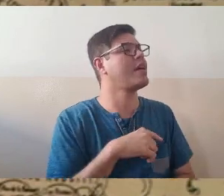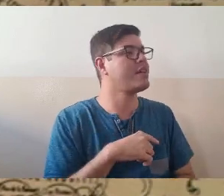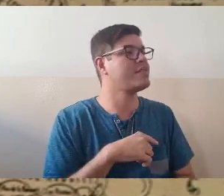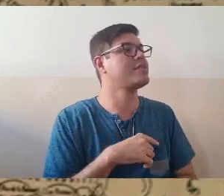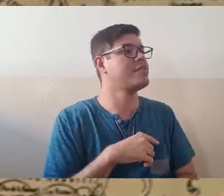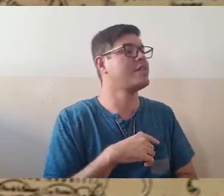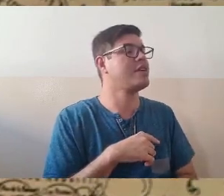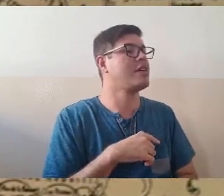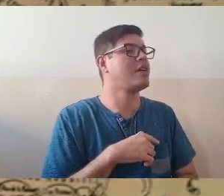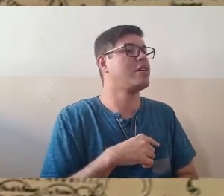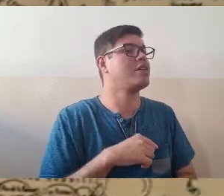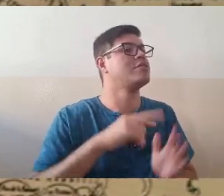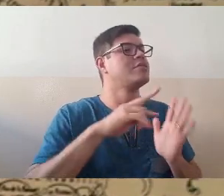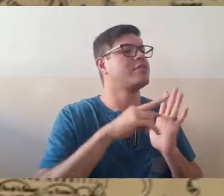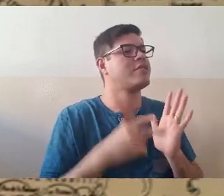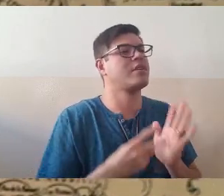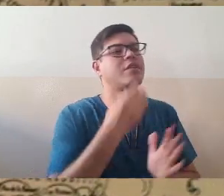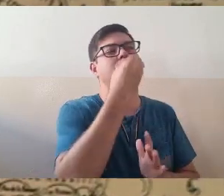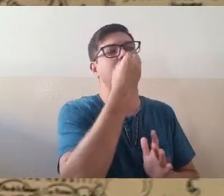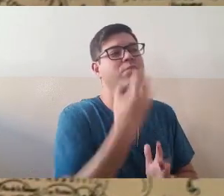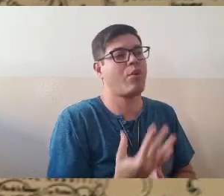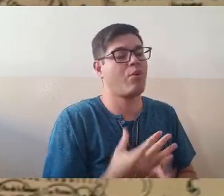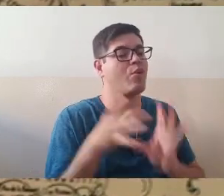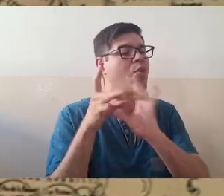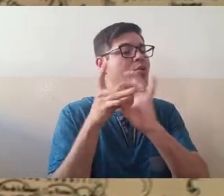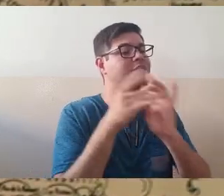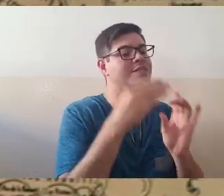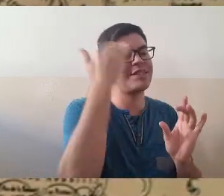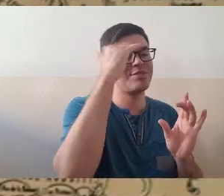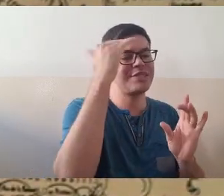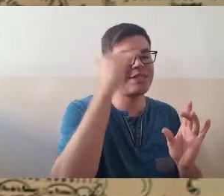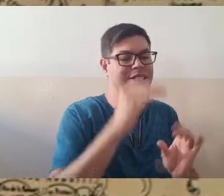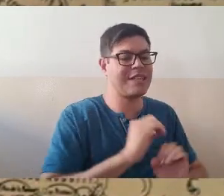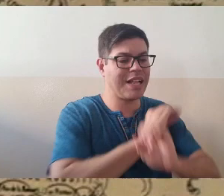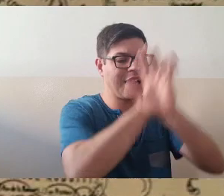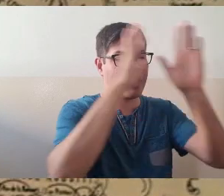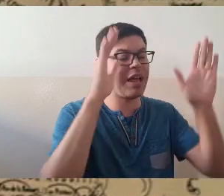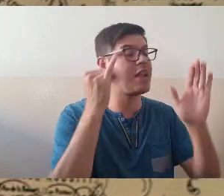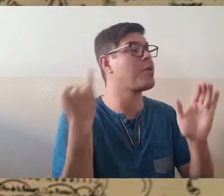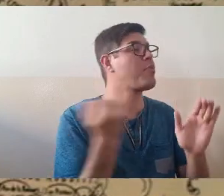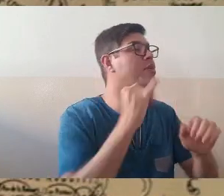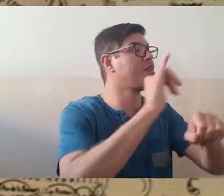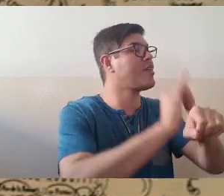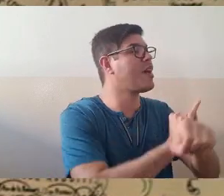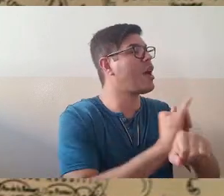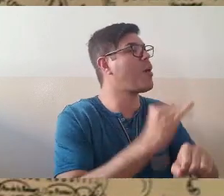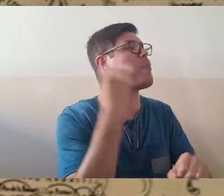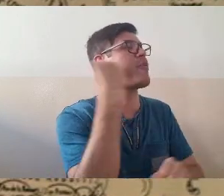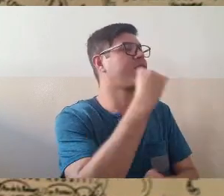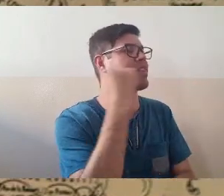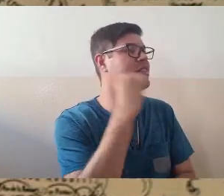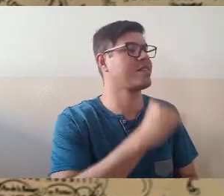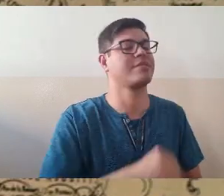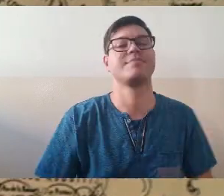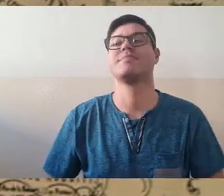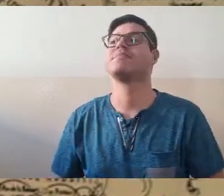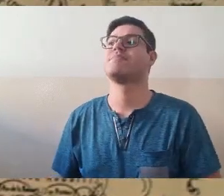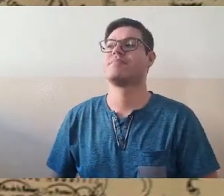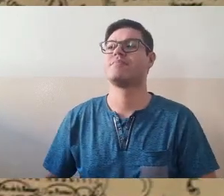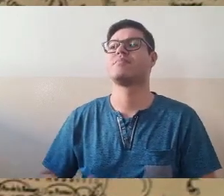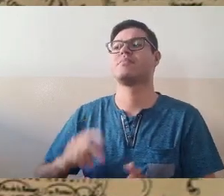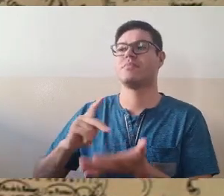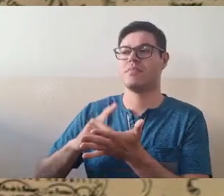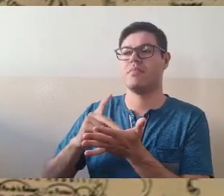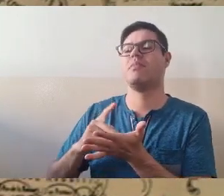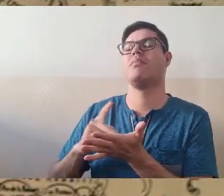muito significativo. A gente precisa entender o contexto em que a gente vive e aproveitar essas ferramentas que a gente tem, né? E é lógico, para chegar a todos.